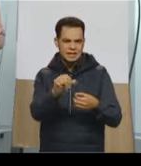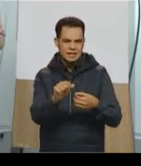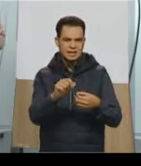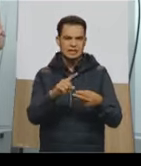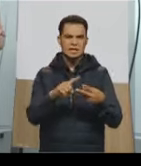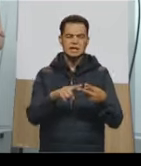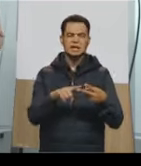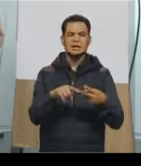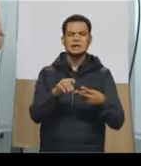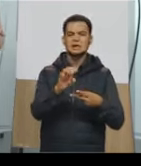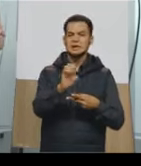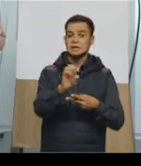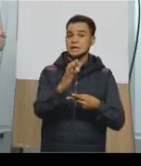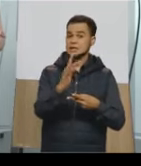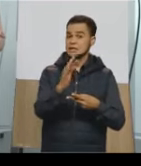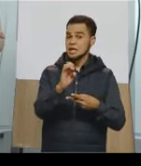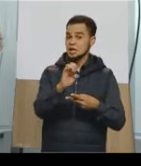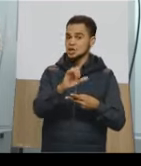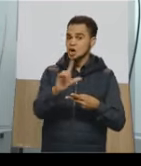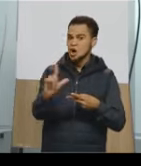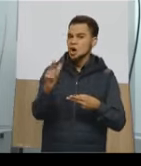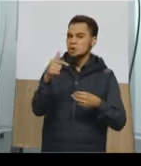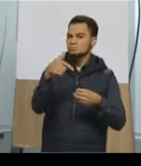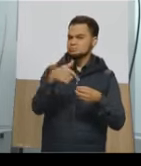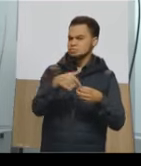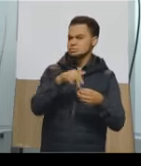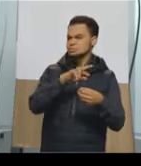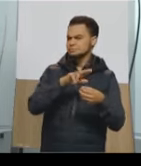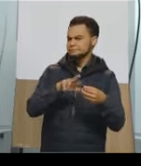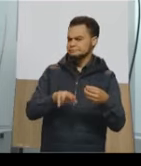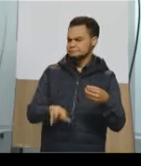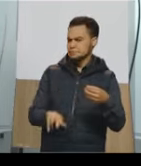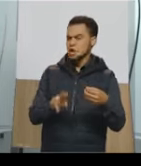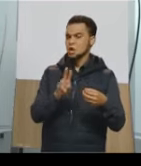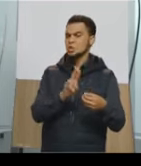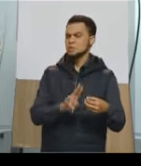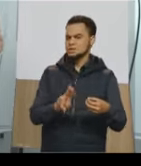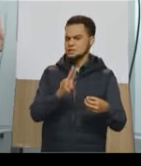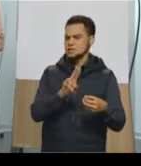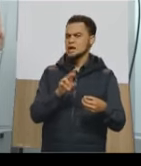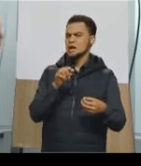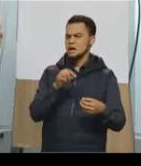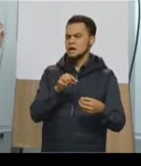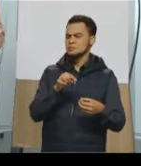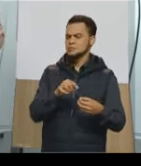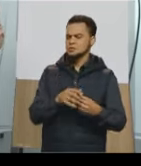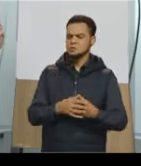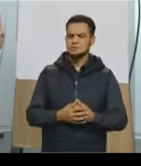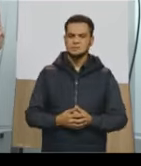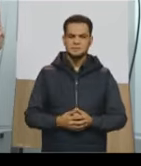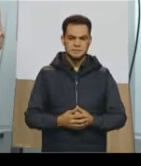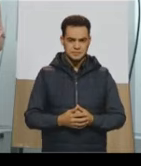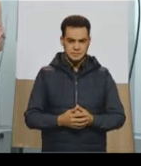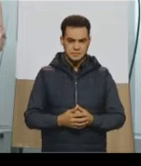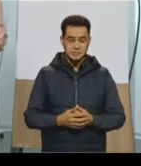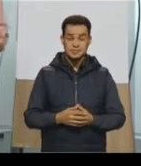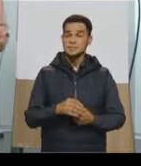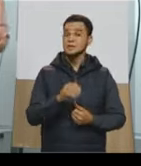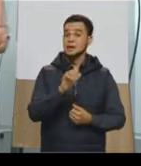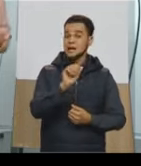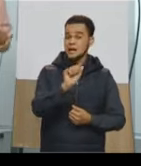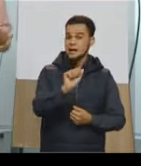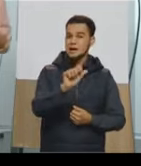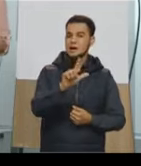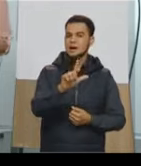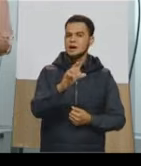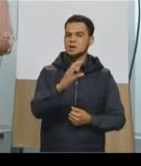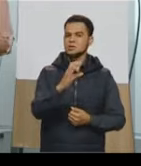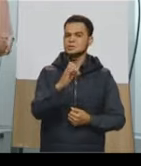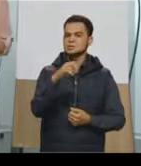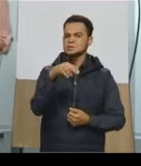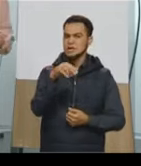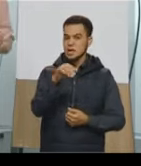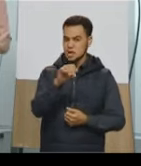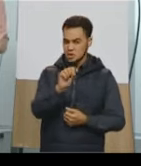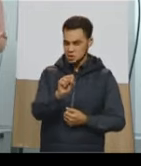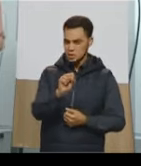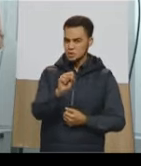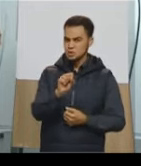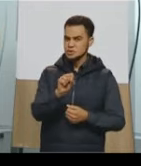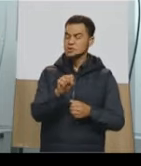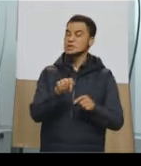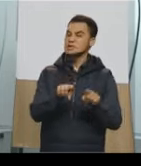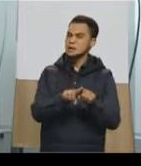os alcanos como combustíveis. Bom, os alcenos, assim como os alcanos,